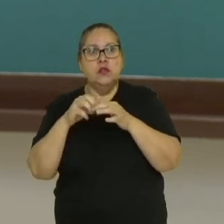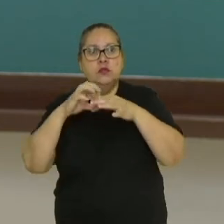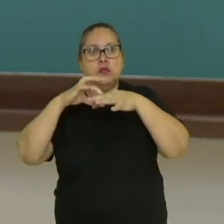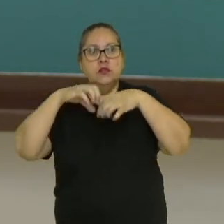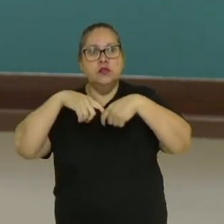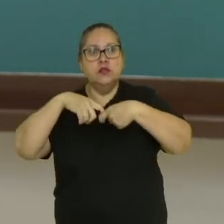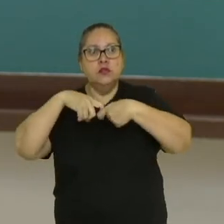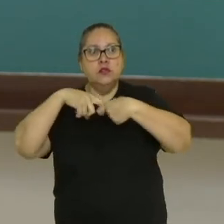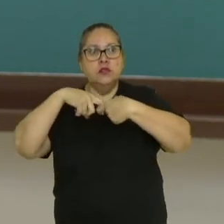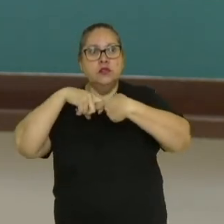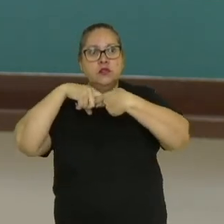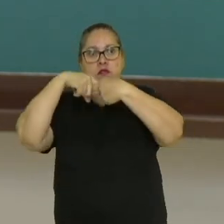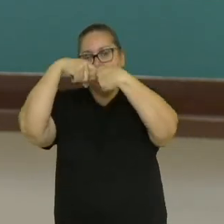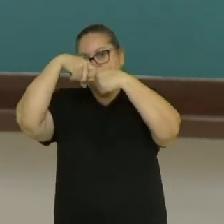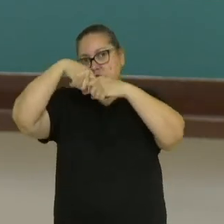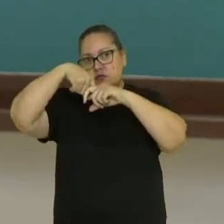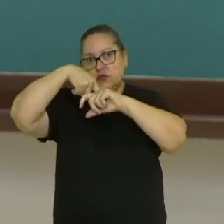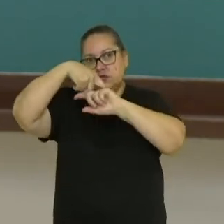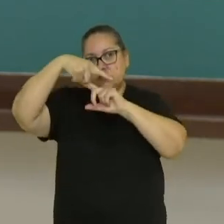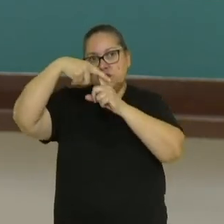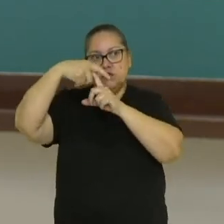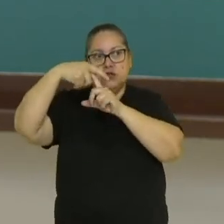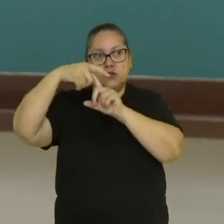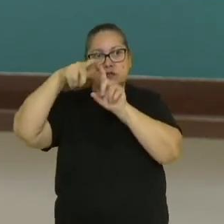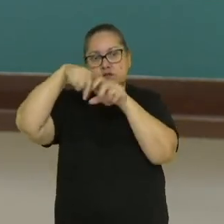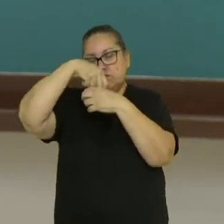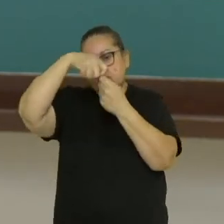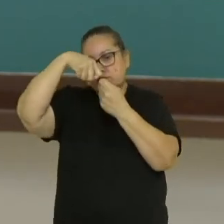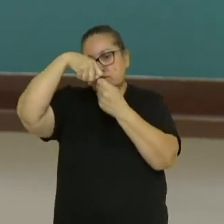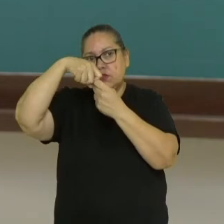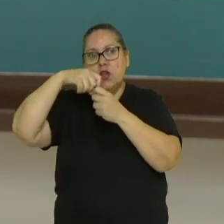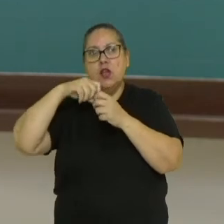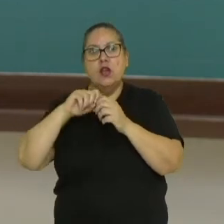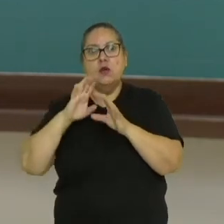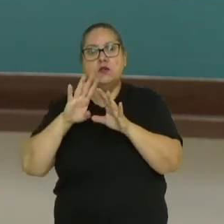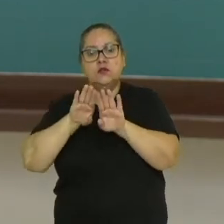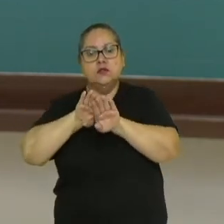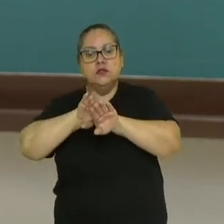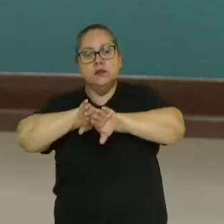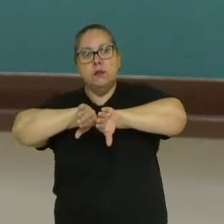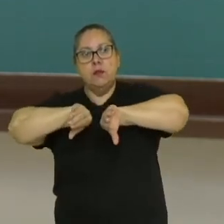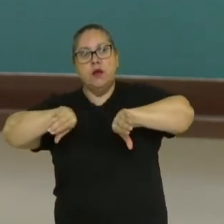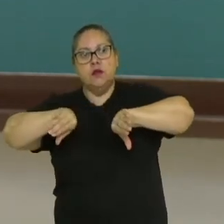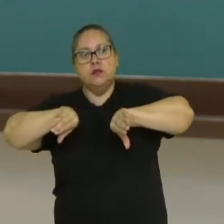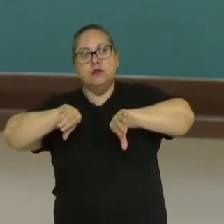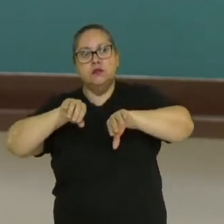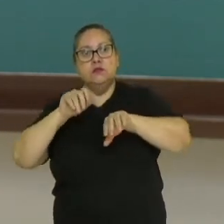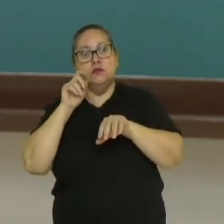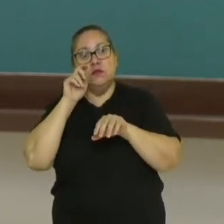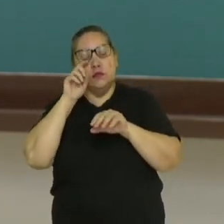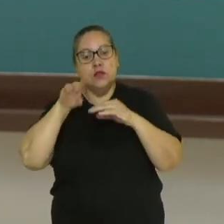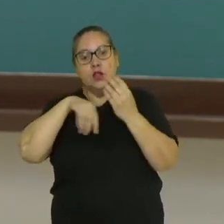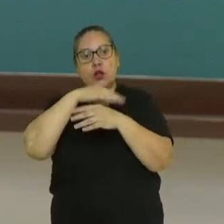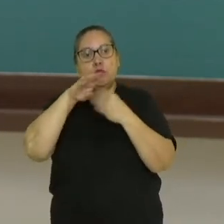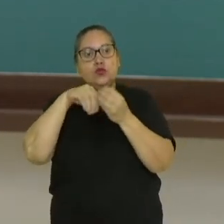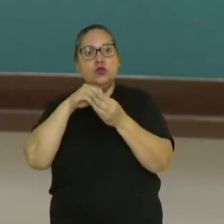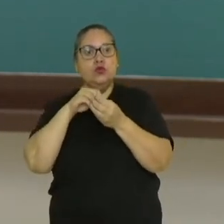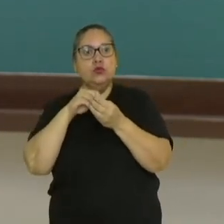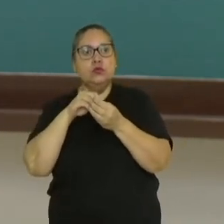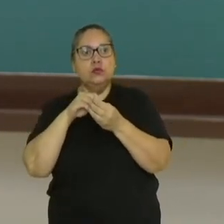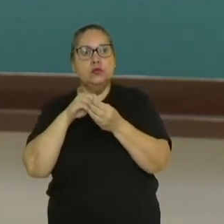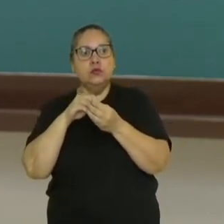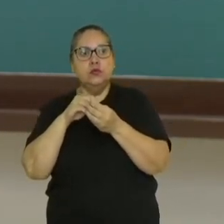bracinhos deles e se torcem assim, ó. E aí, quando eles se separam, misturou-se.